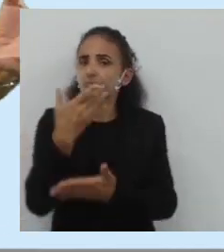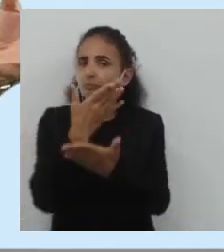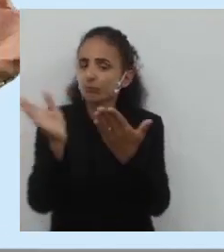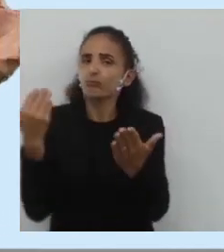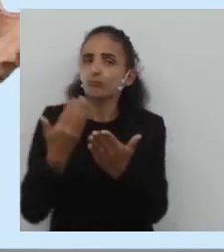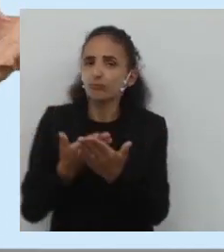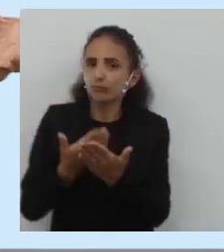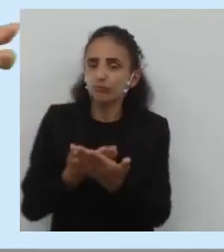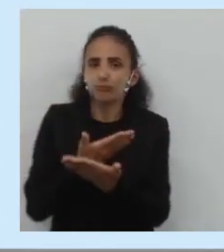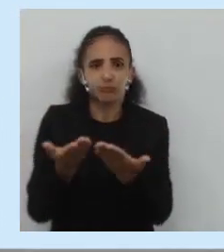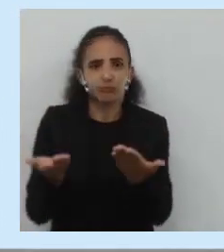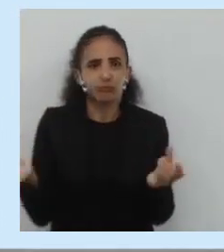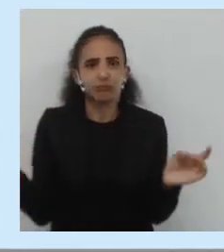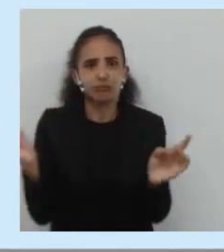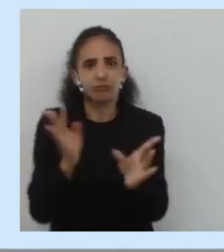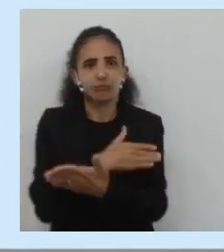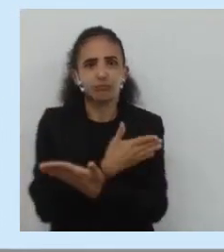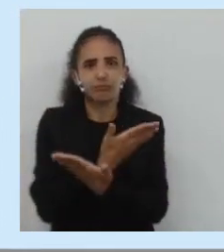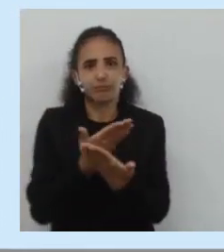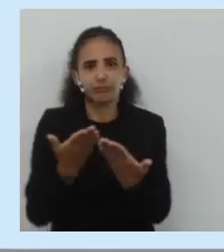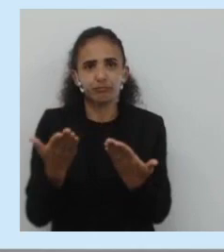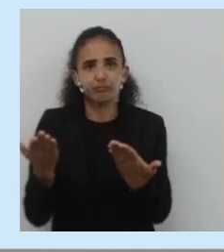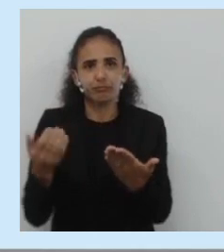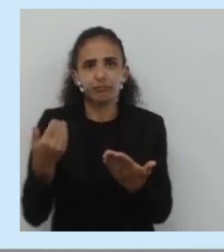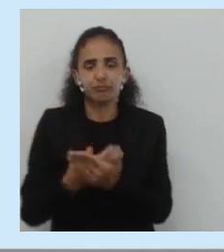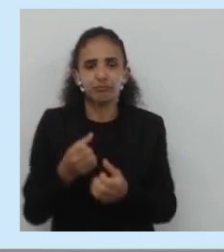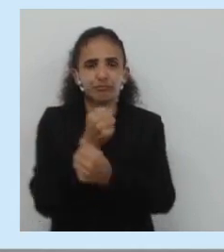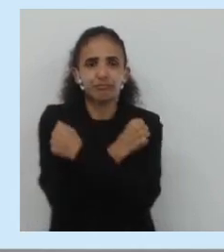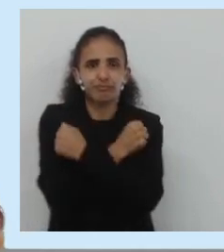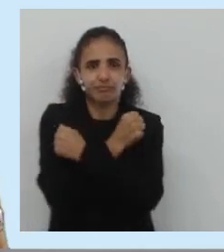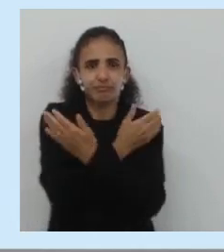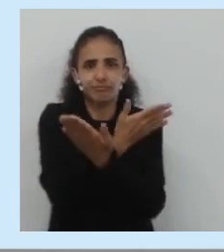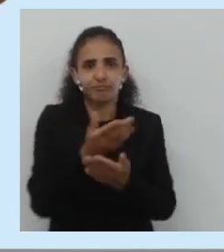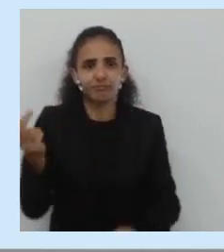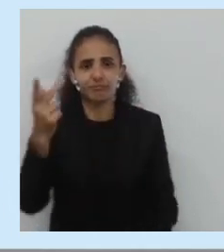prezado estudante, por hoje é só e fique conosco. Um